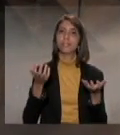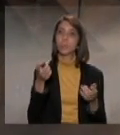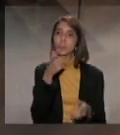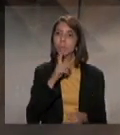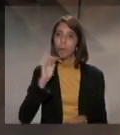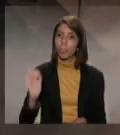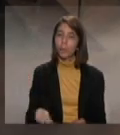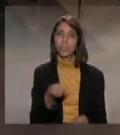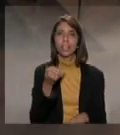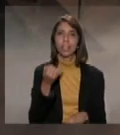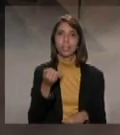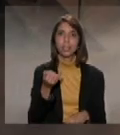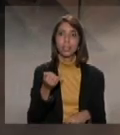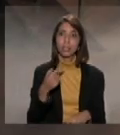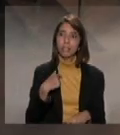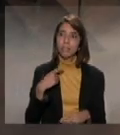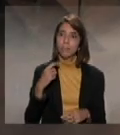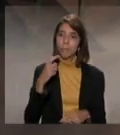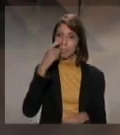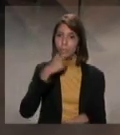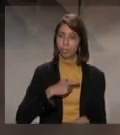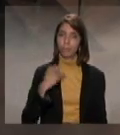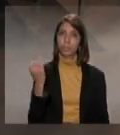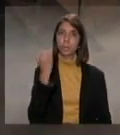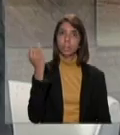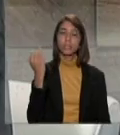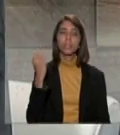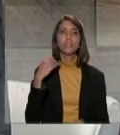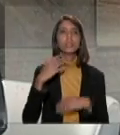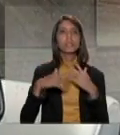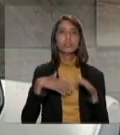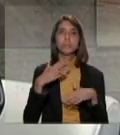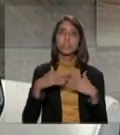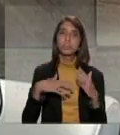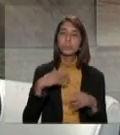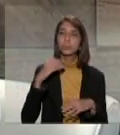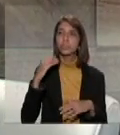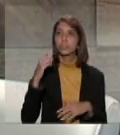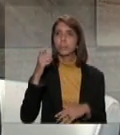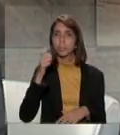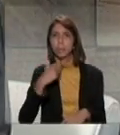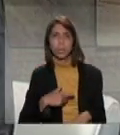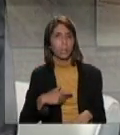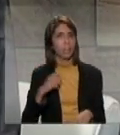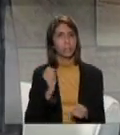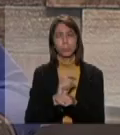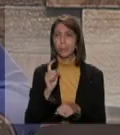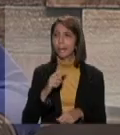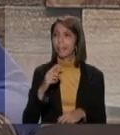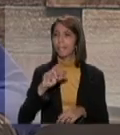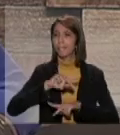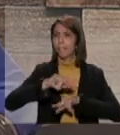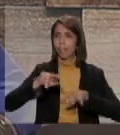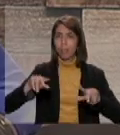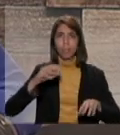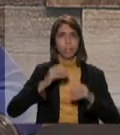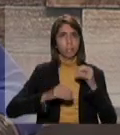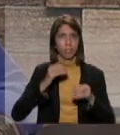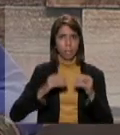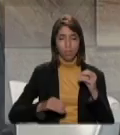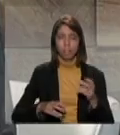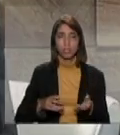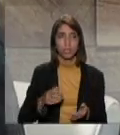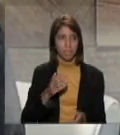super chance, uma não super foi? chance, Ali um você bom personagem. Foi. E dali você foi ganhando personagens maravilhosos. Dali eu não parei, aí né? foi direto. E